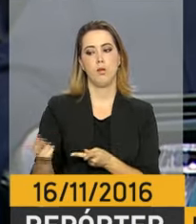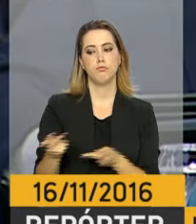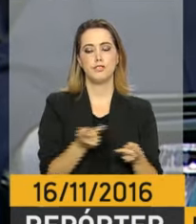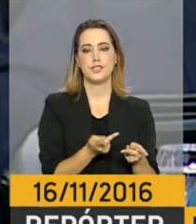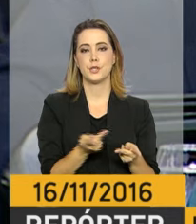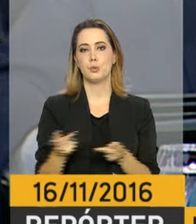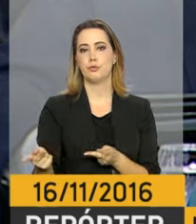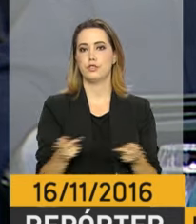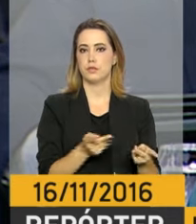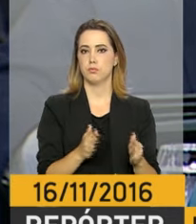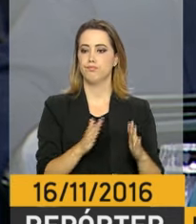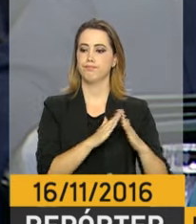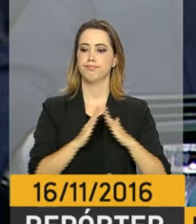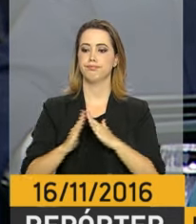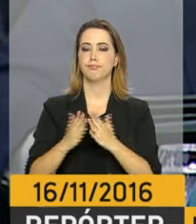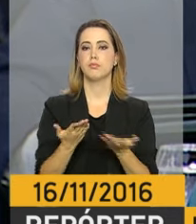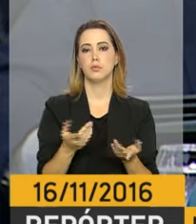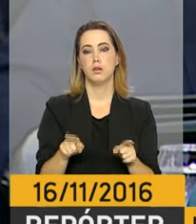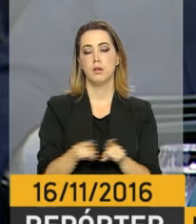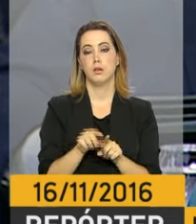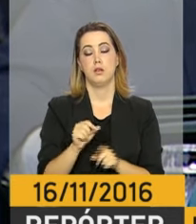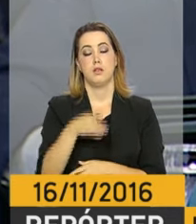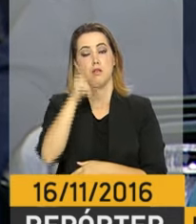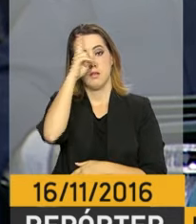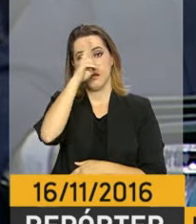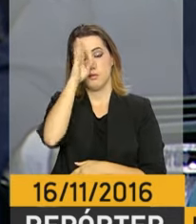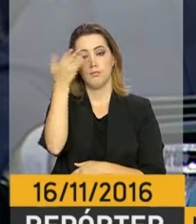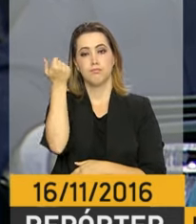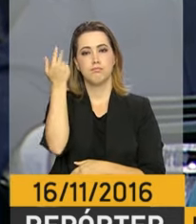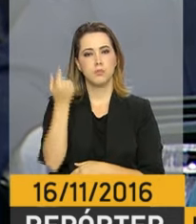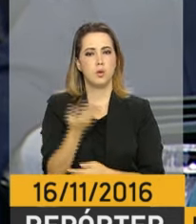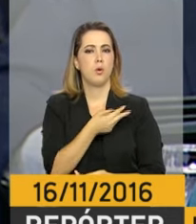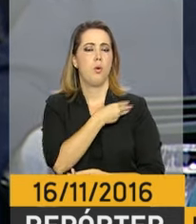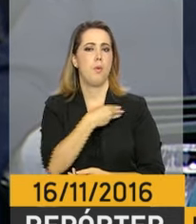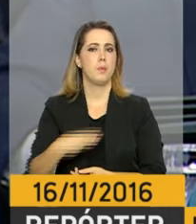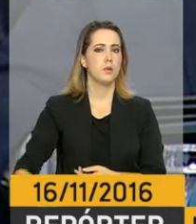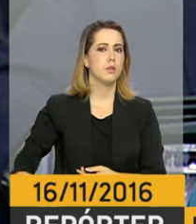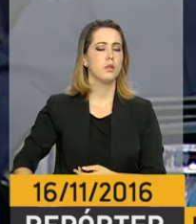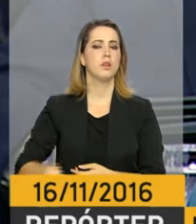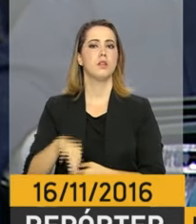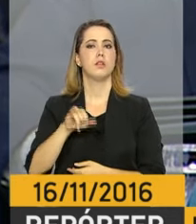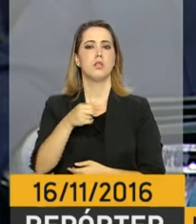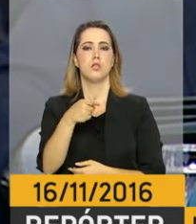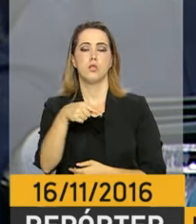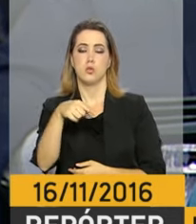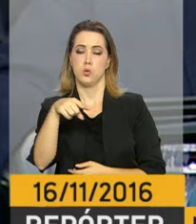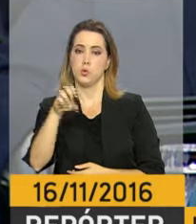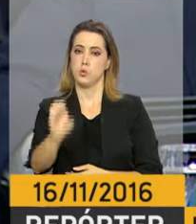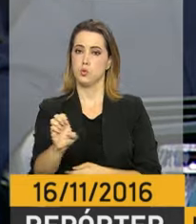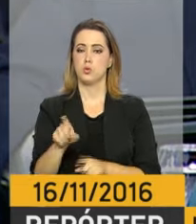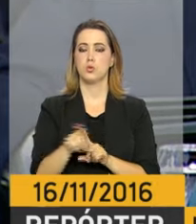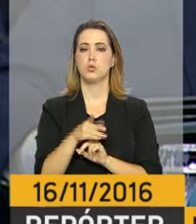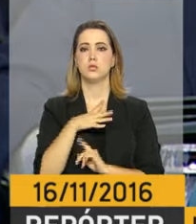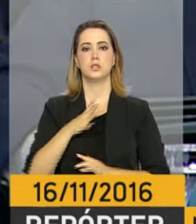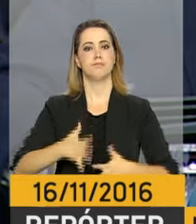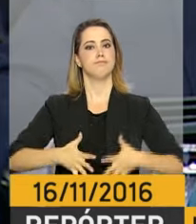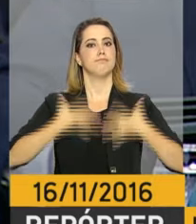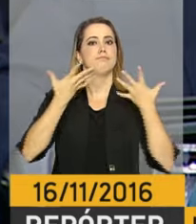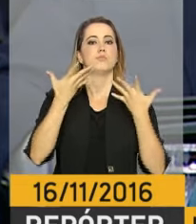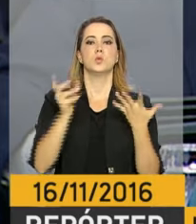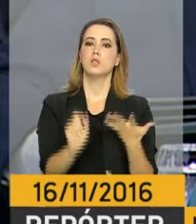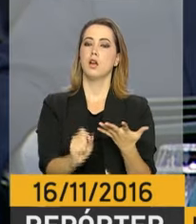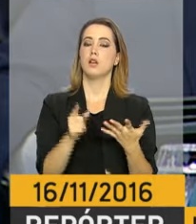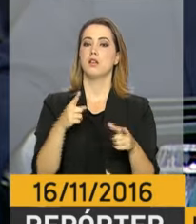lembro que naquela oportunidade Ministro José Serra havia um grande entusiasmo tanto evidentemente dos